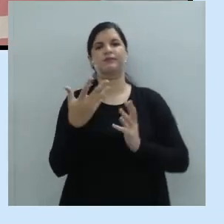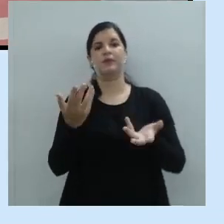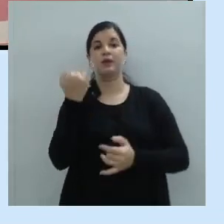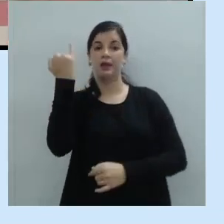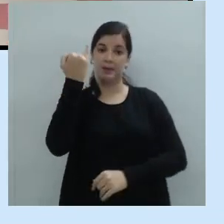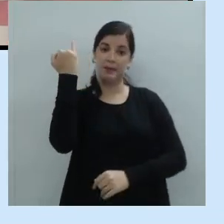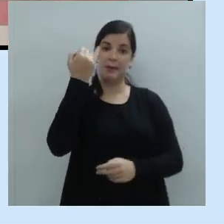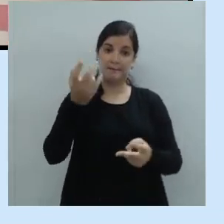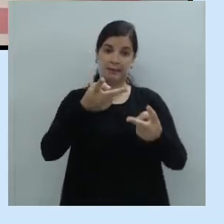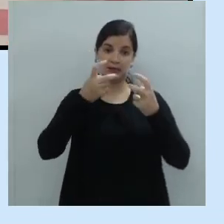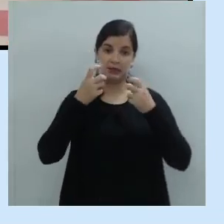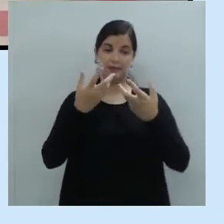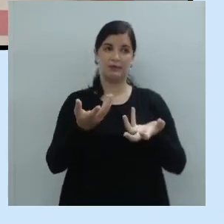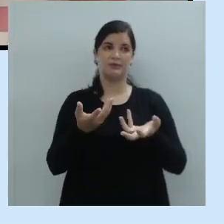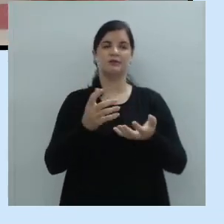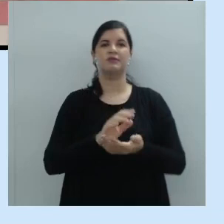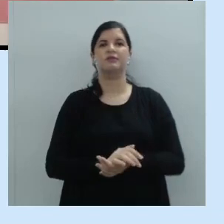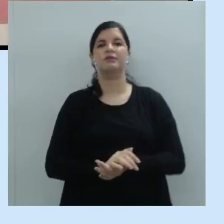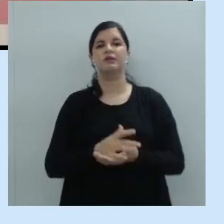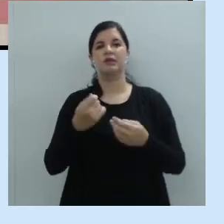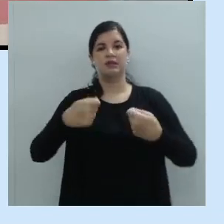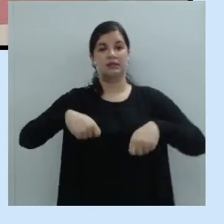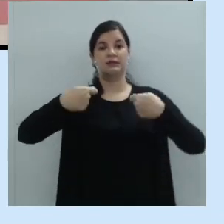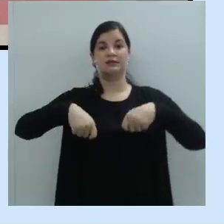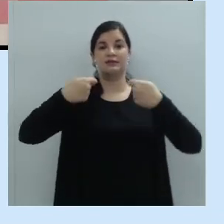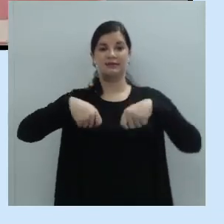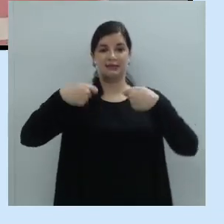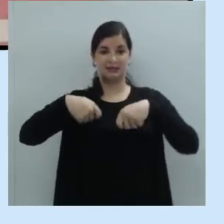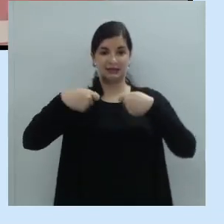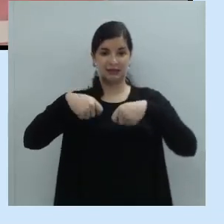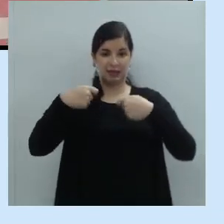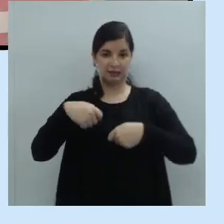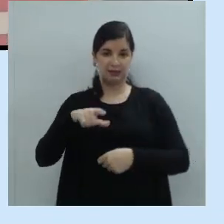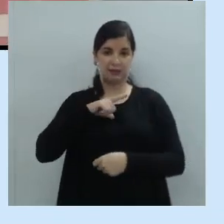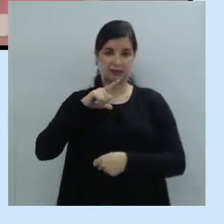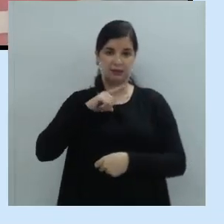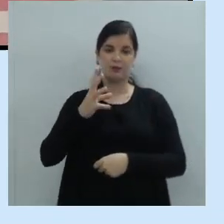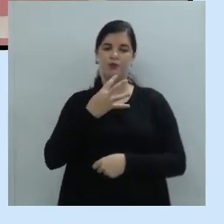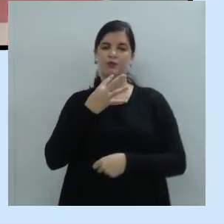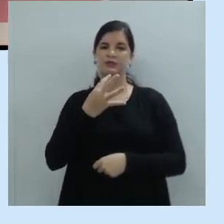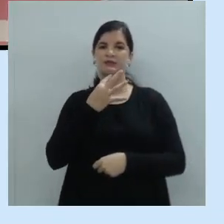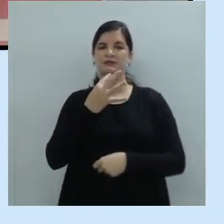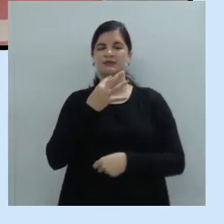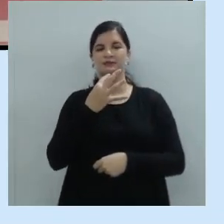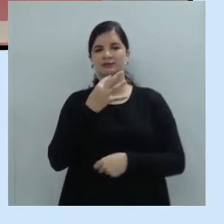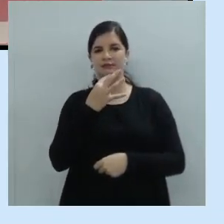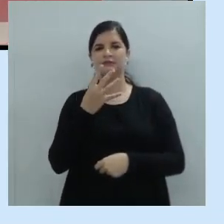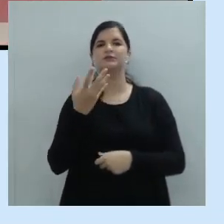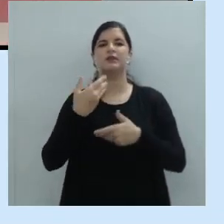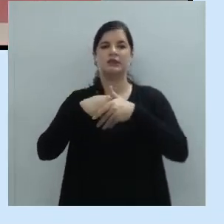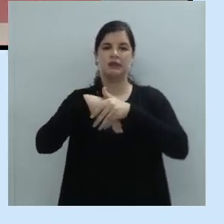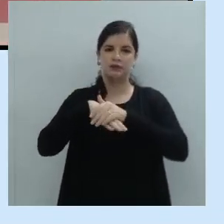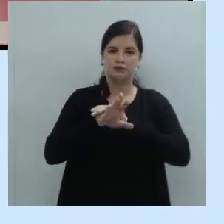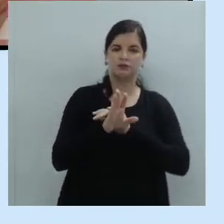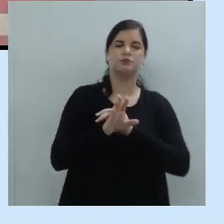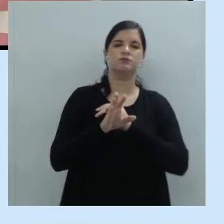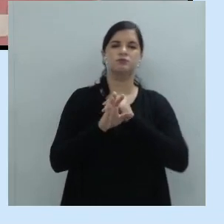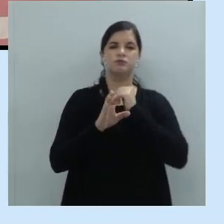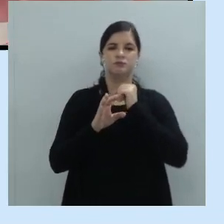importante observar. Vejam só essa necessidade que nós temos de conhecer a tradição do